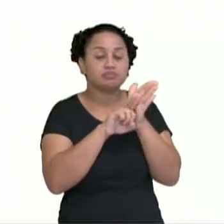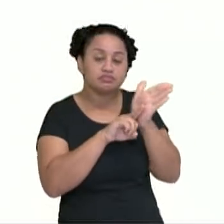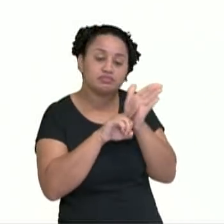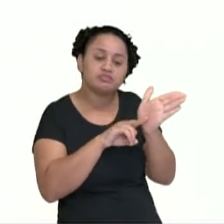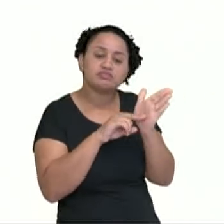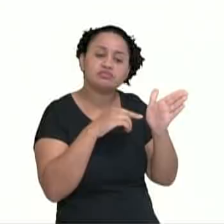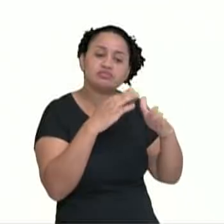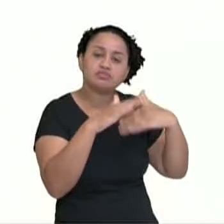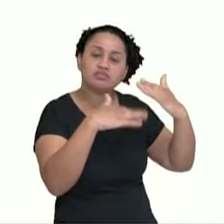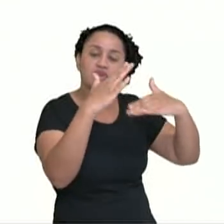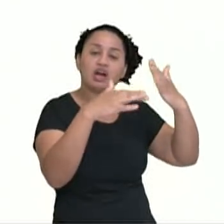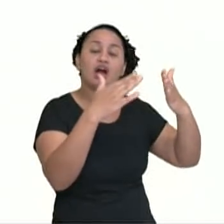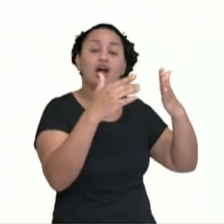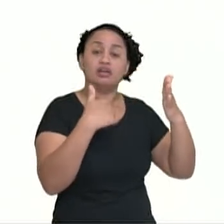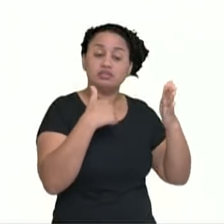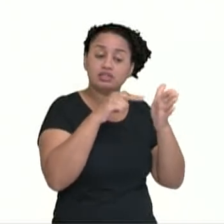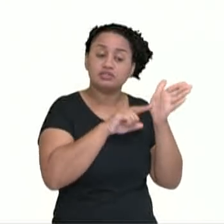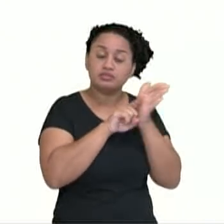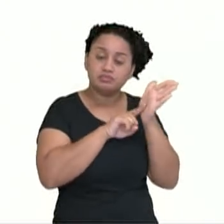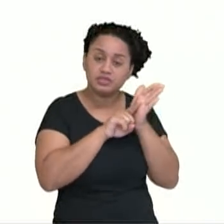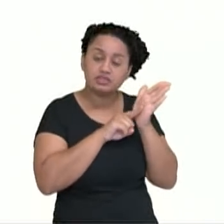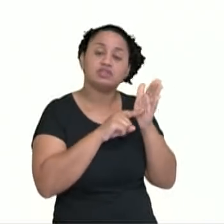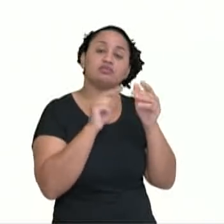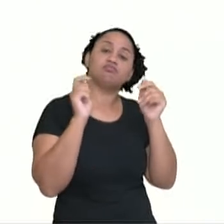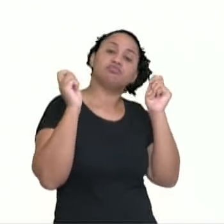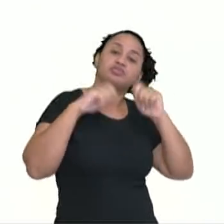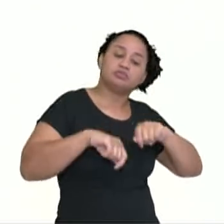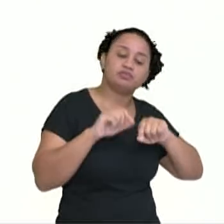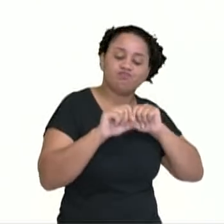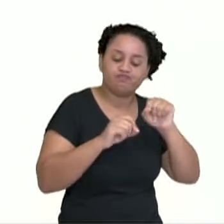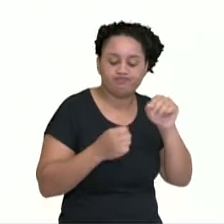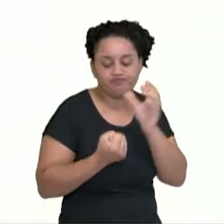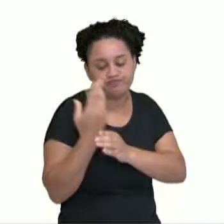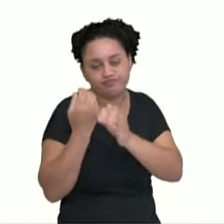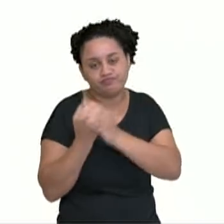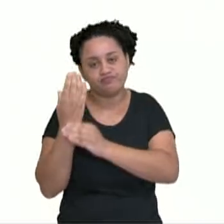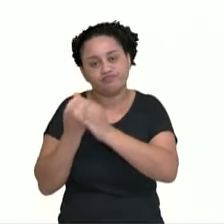vão acabar sendo as que vão possibilitar o desenvolvimento de